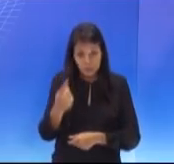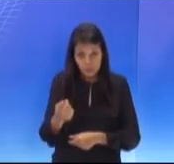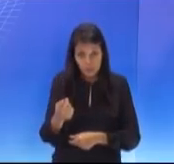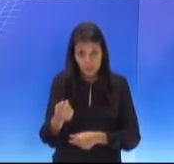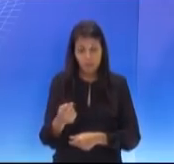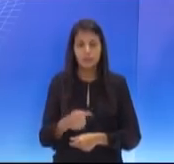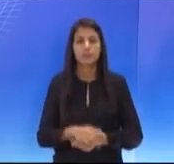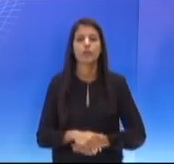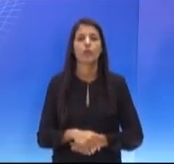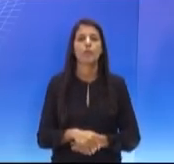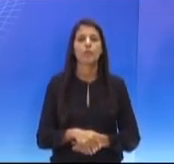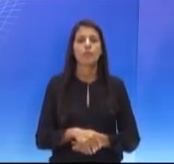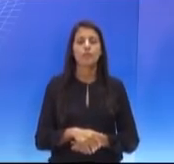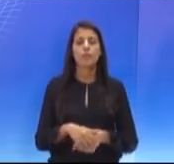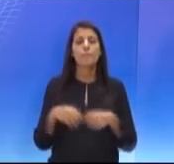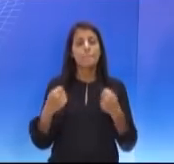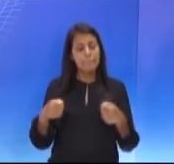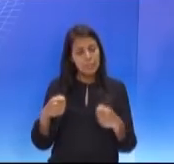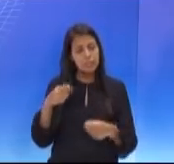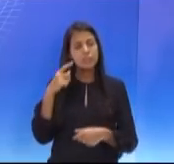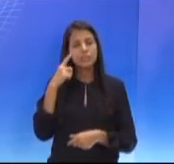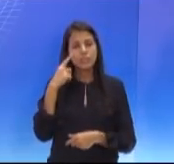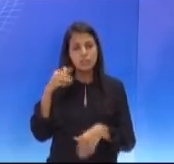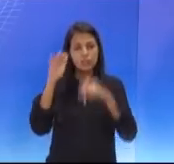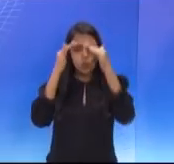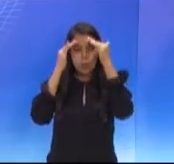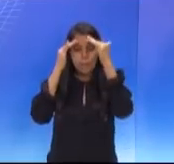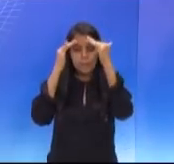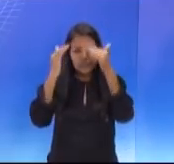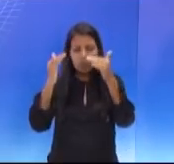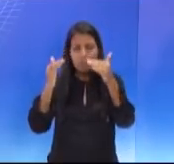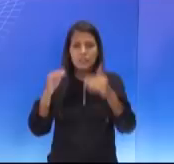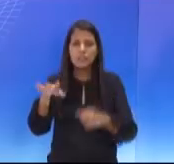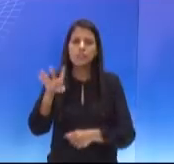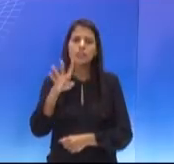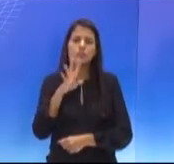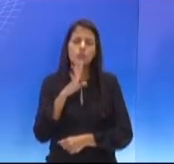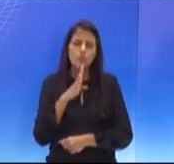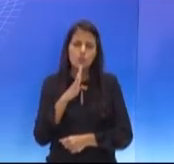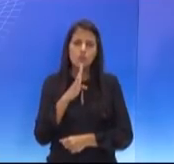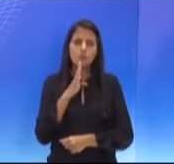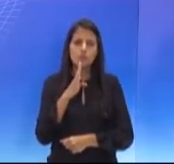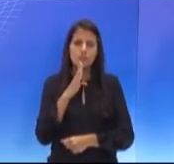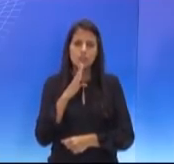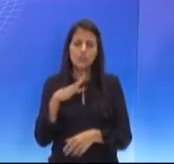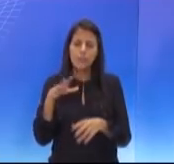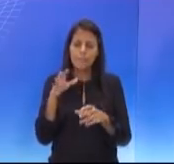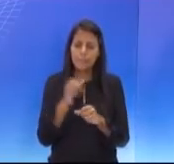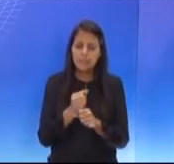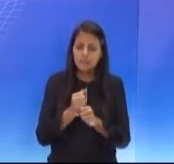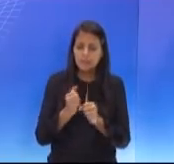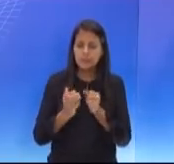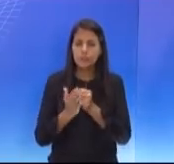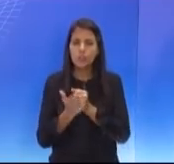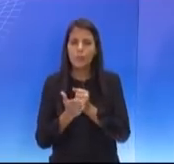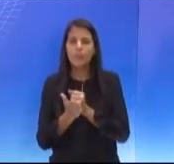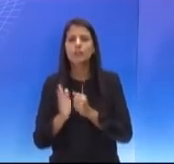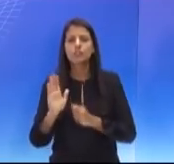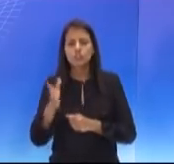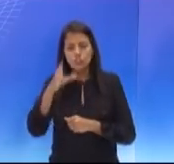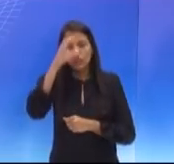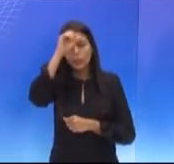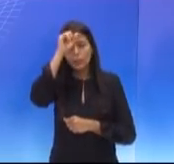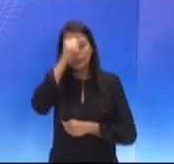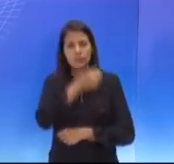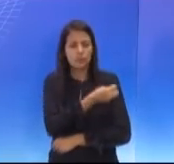que demandam atenção, certo? E um pouco do conhecimento da matemática básica. Então,